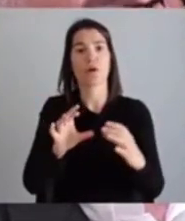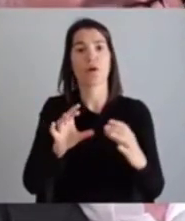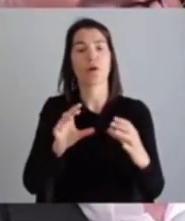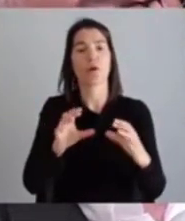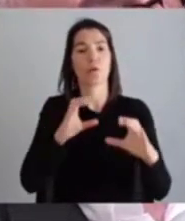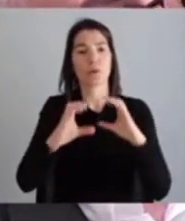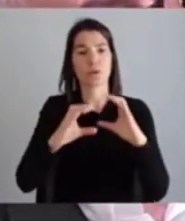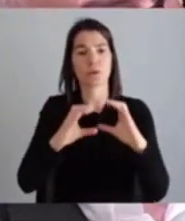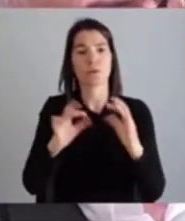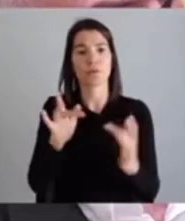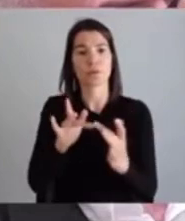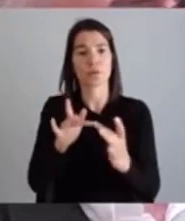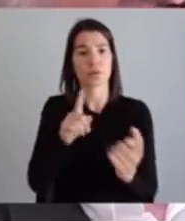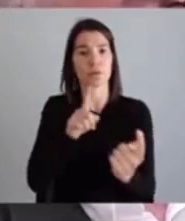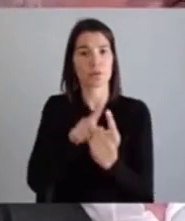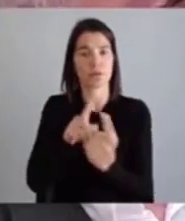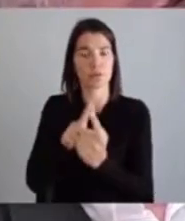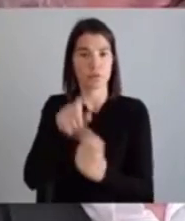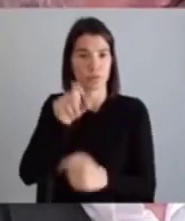cidadão,